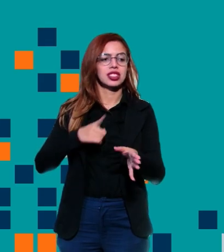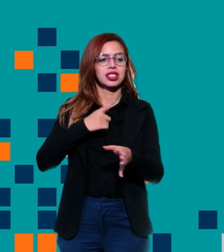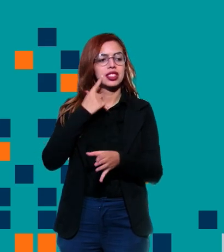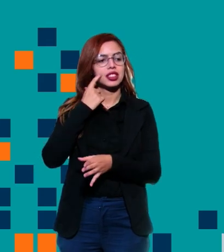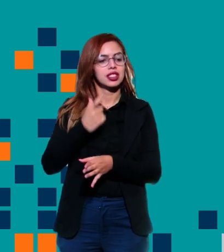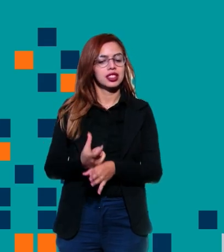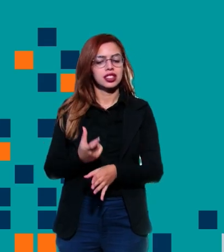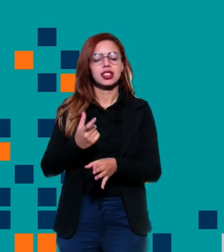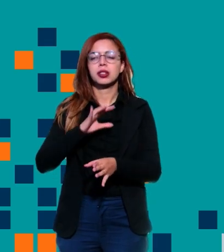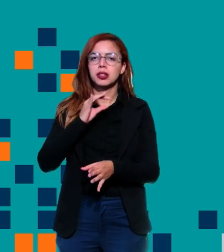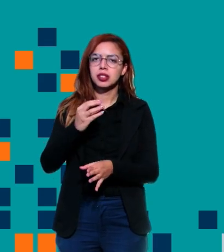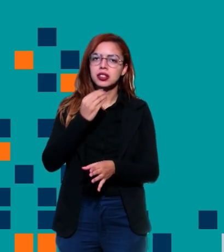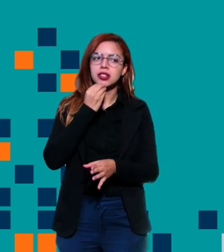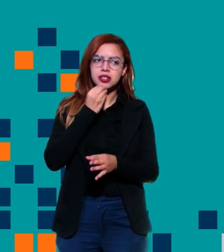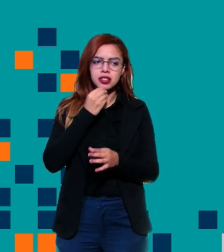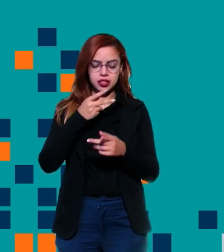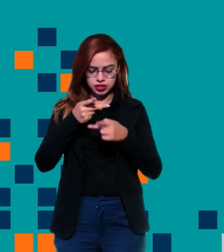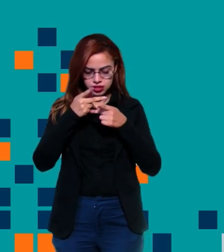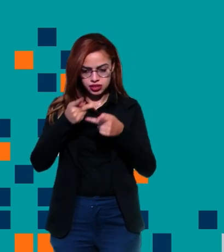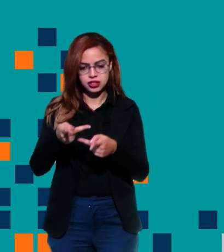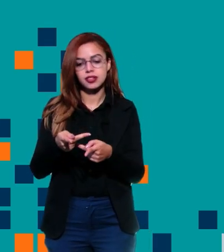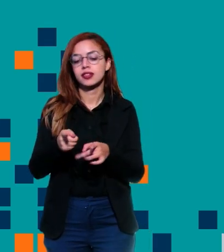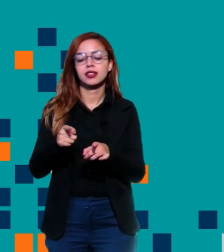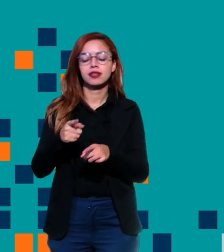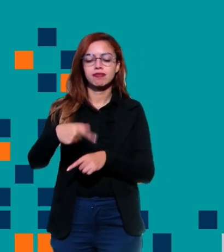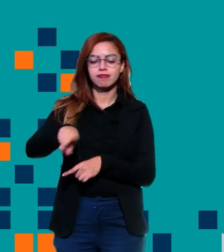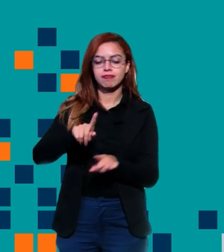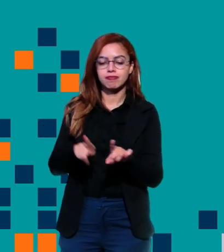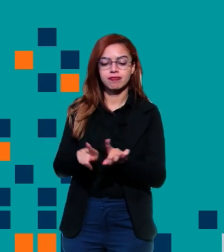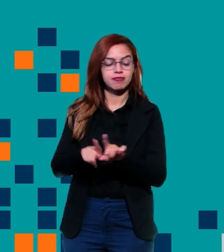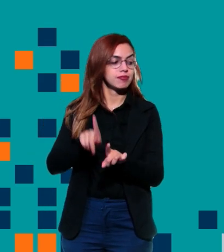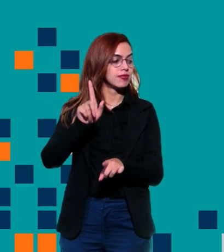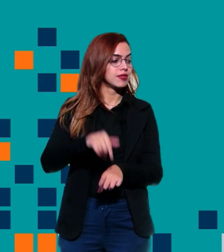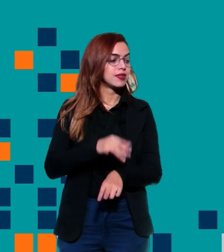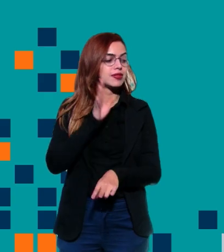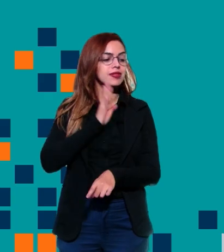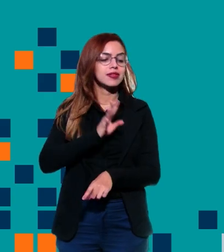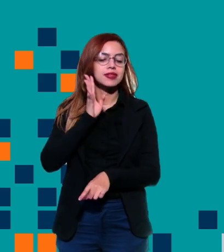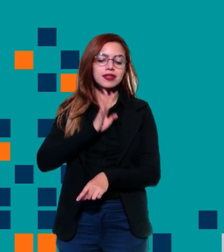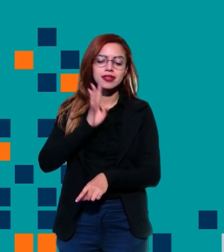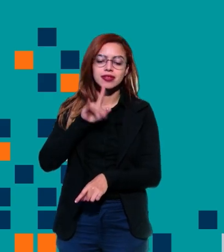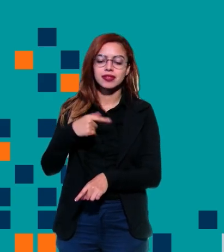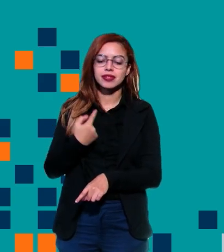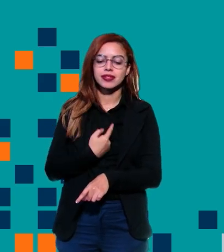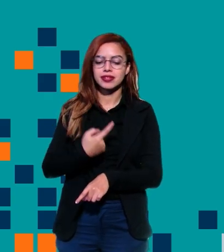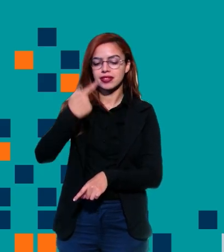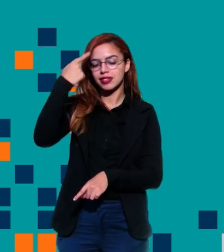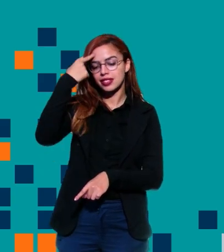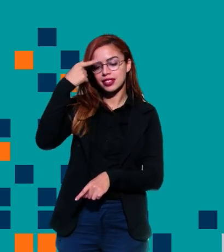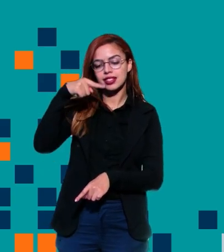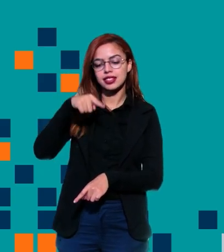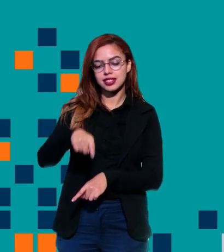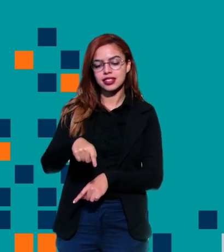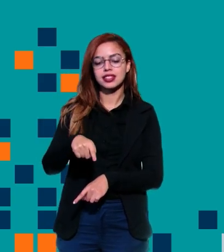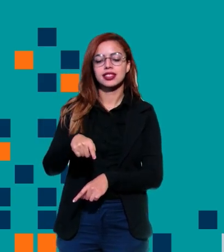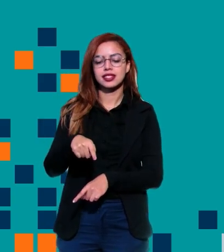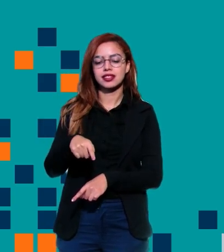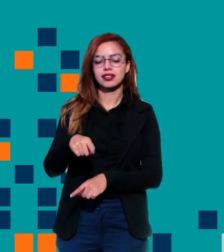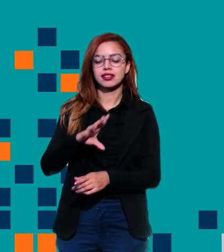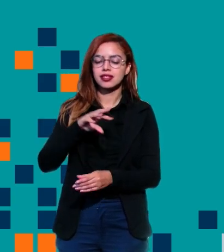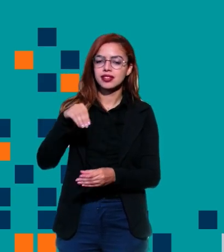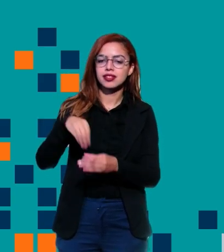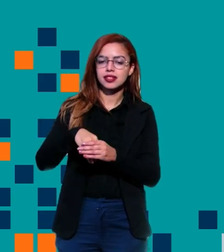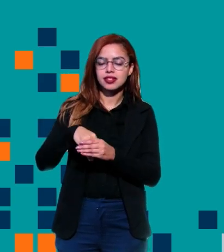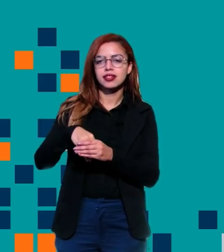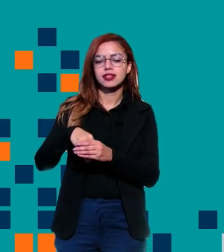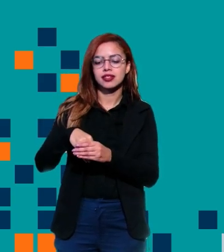teve a oportunidade já de visitar a feira, mas seria muito legal, talvez, eventualmente, a gente pensar nessa recomposição da